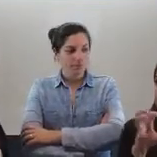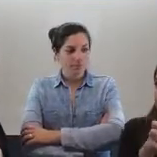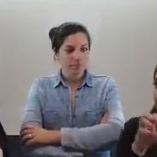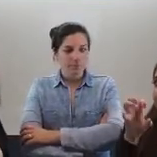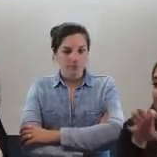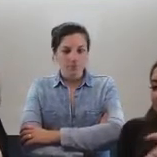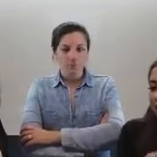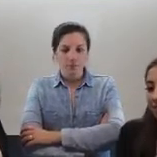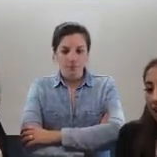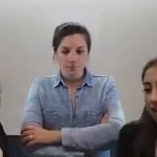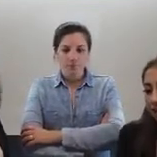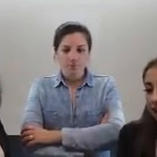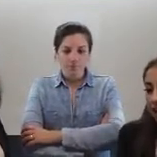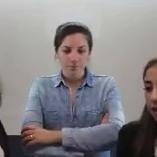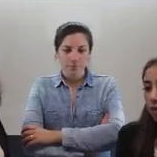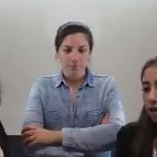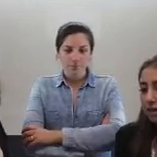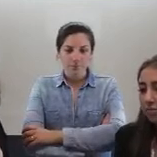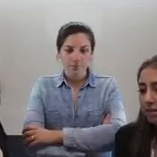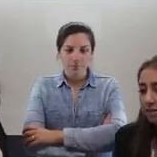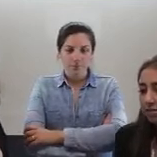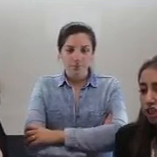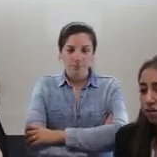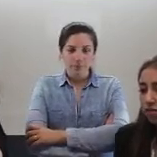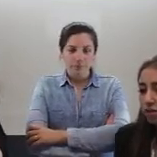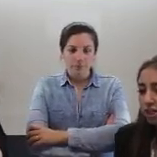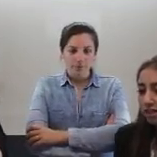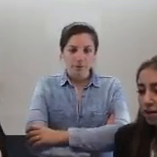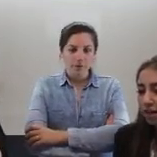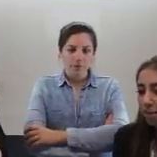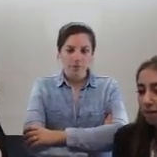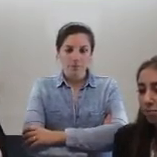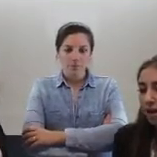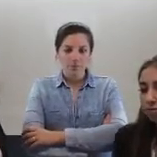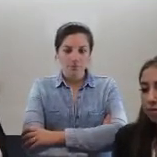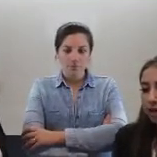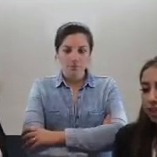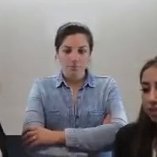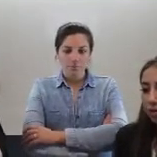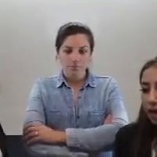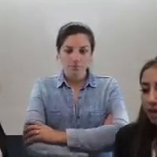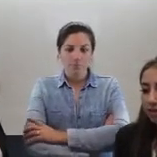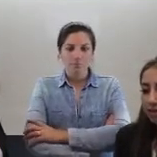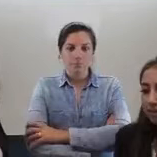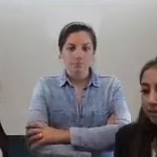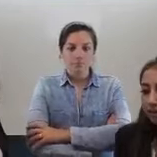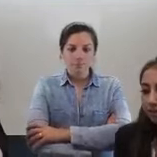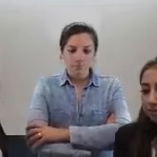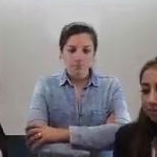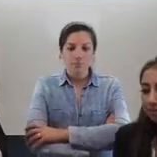vai refinando, né? Ele vai... Então, ó, ali tem os acessos dos artigos. Alfabetização e letramento, métodos e práticas